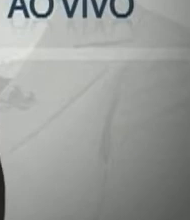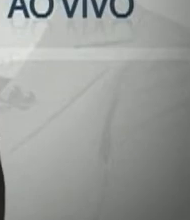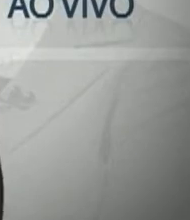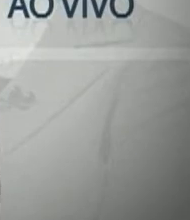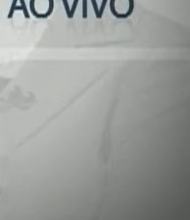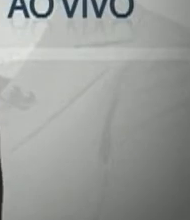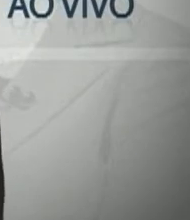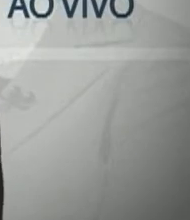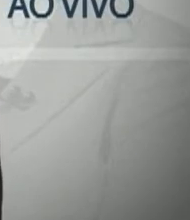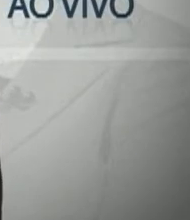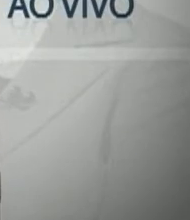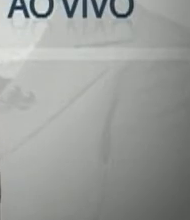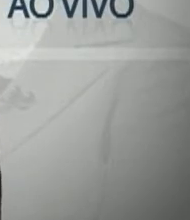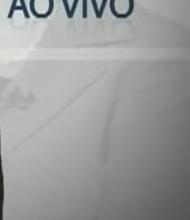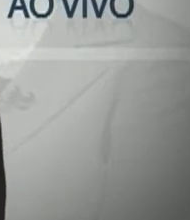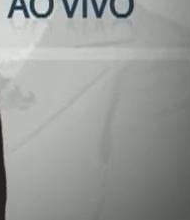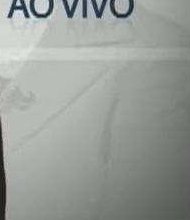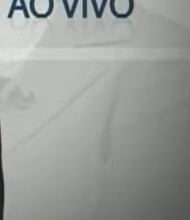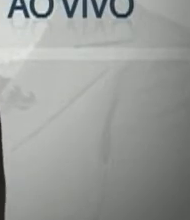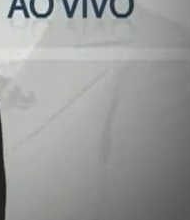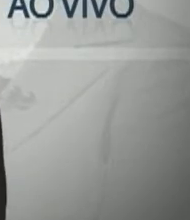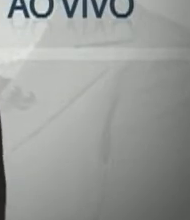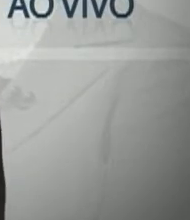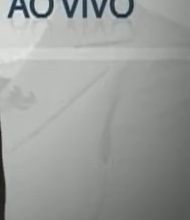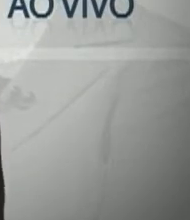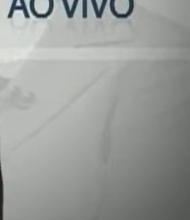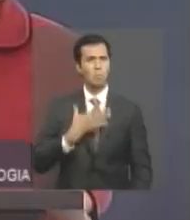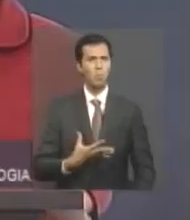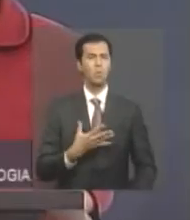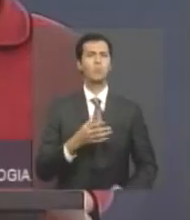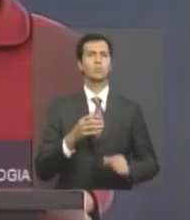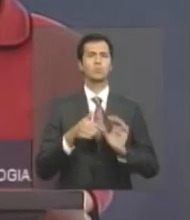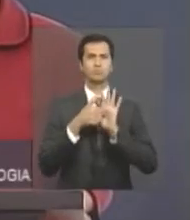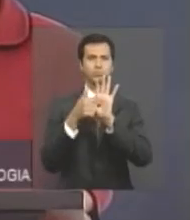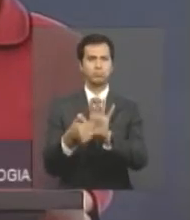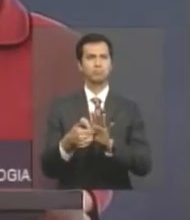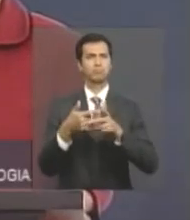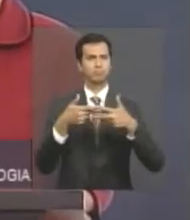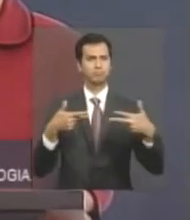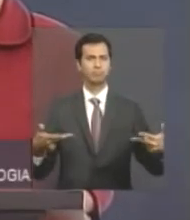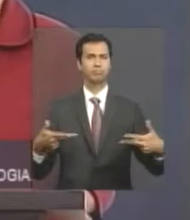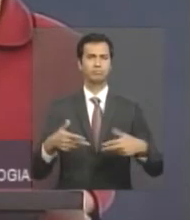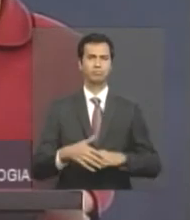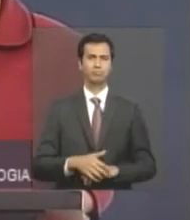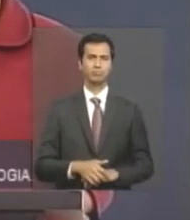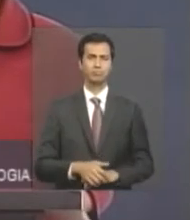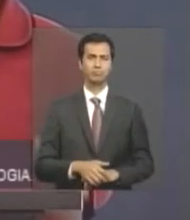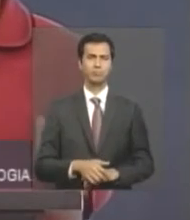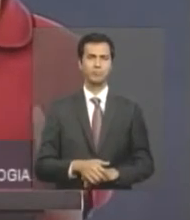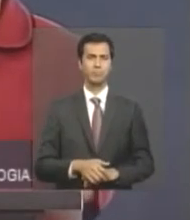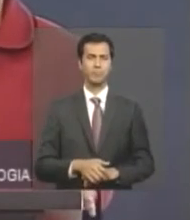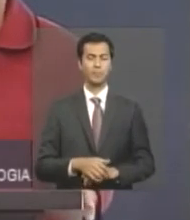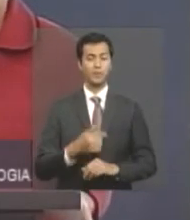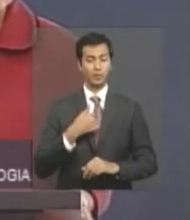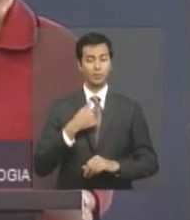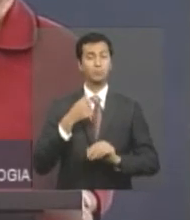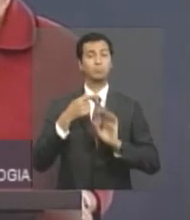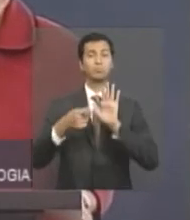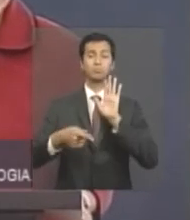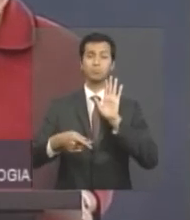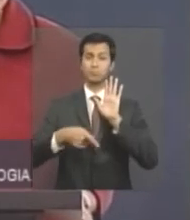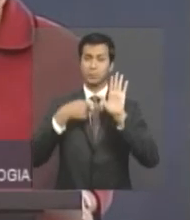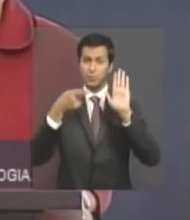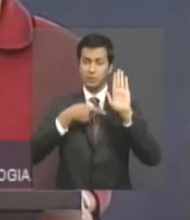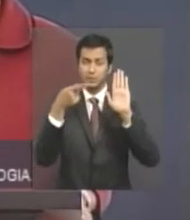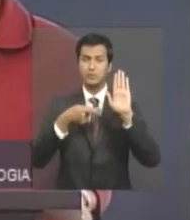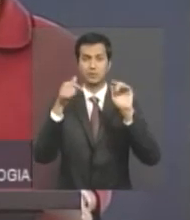um trecho do discurso da presidenta em 26 de junho. Bom, e eu prometi a vocês, da